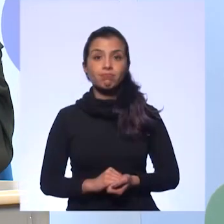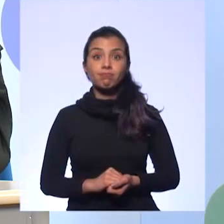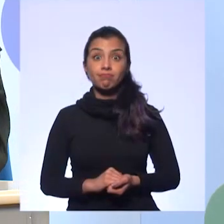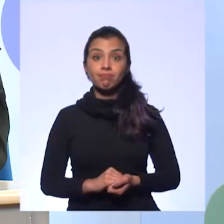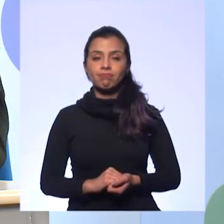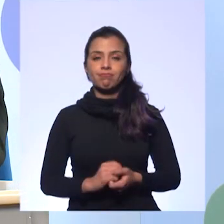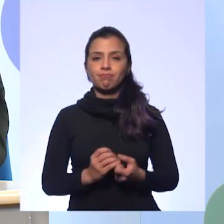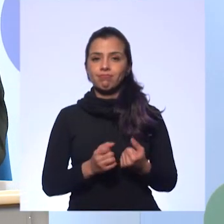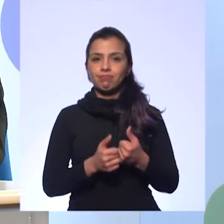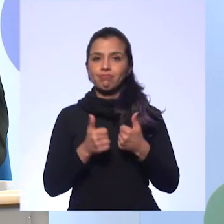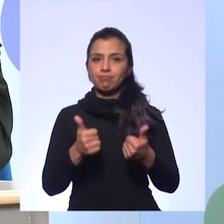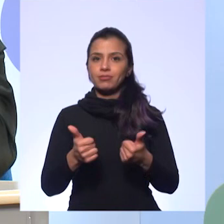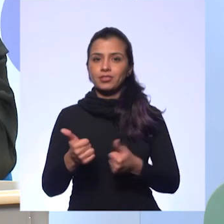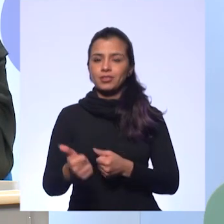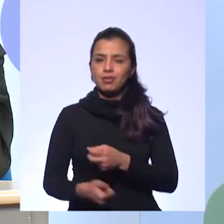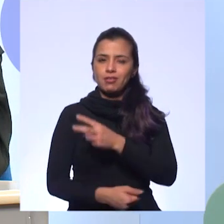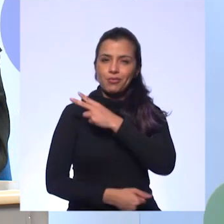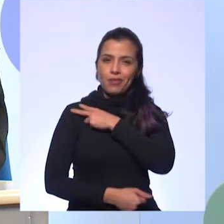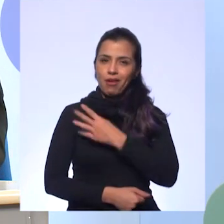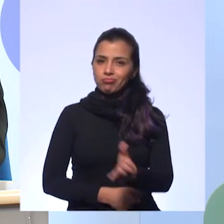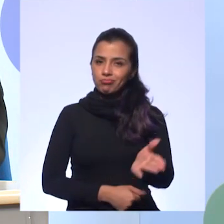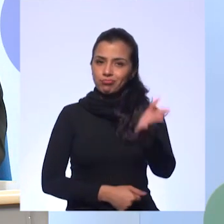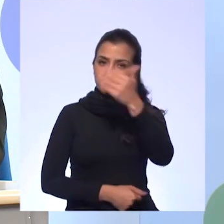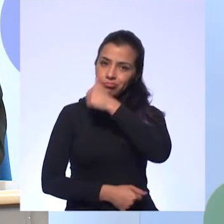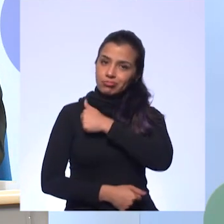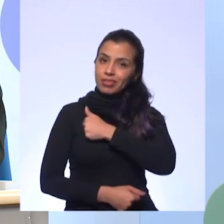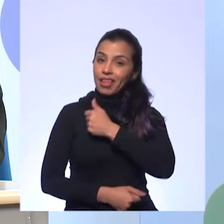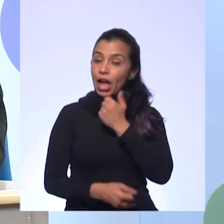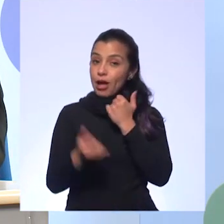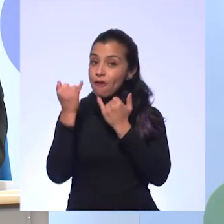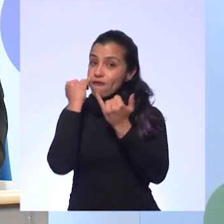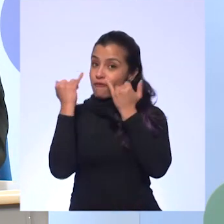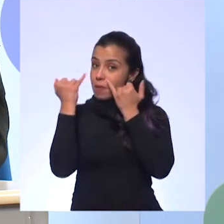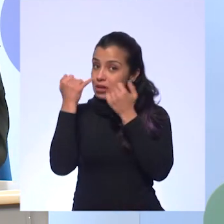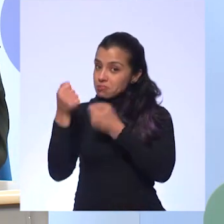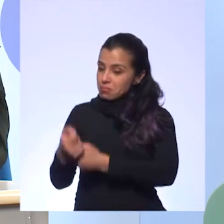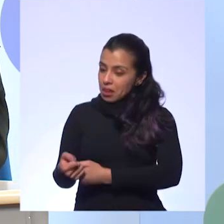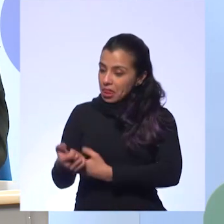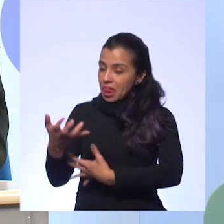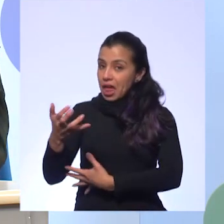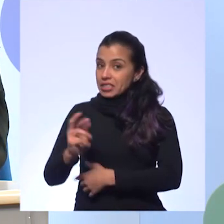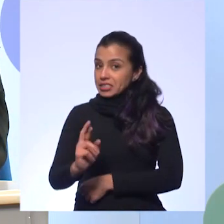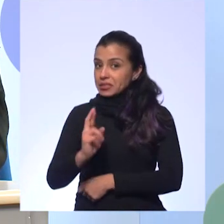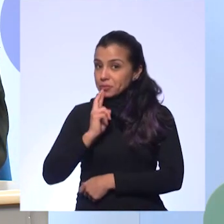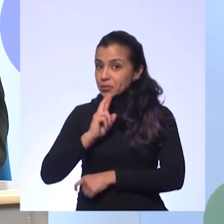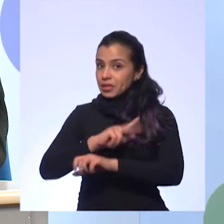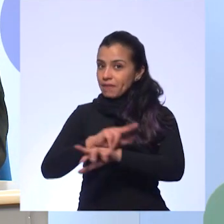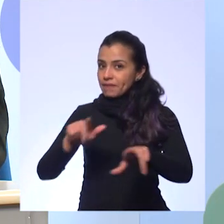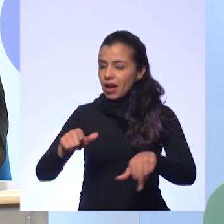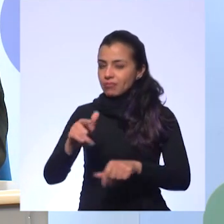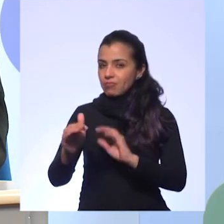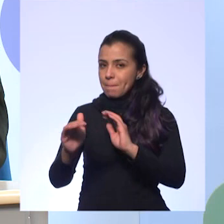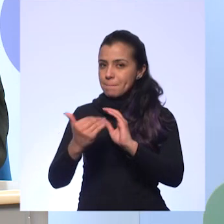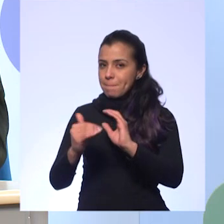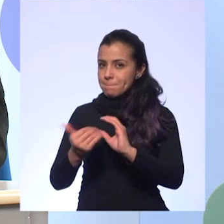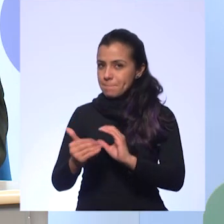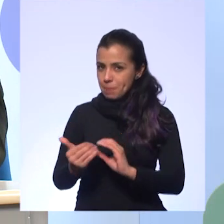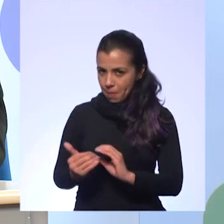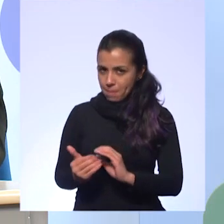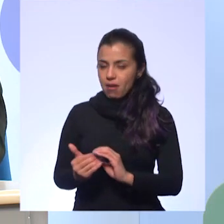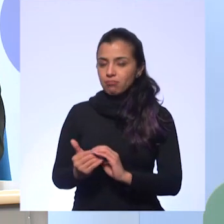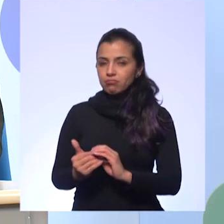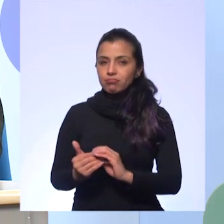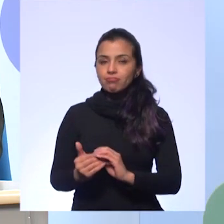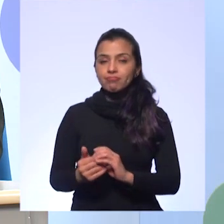Vamos lá, segundo ano, vamos colher aqui as informações, as respostas que vocês estão nos